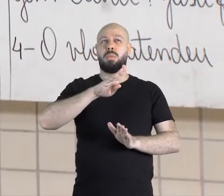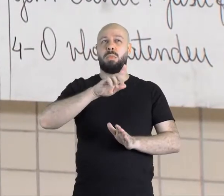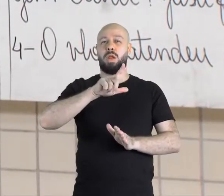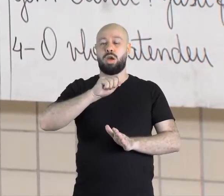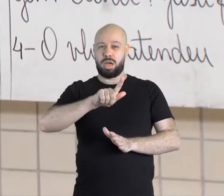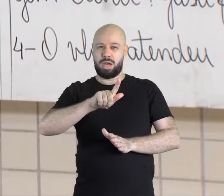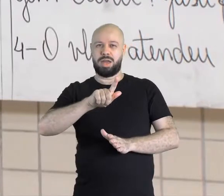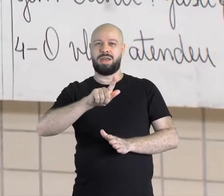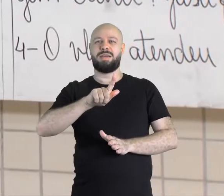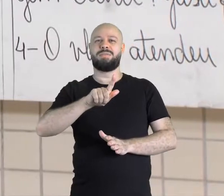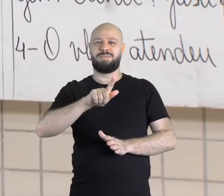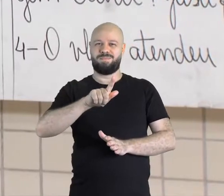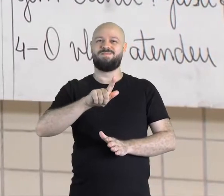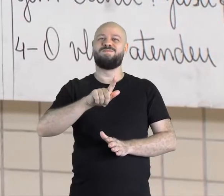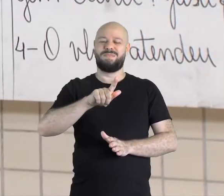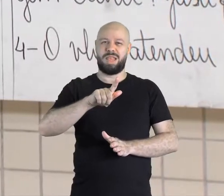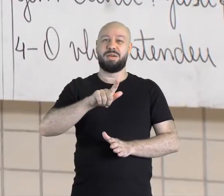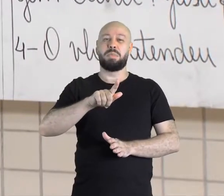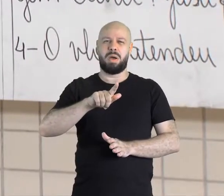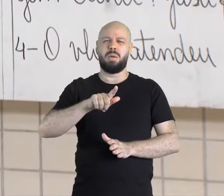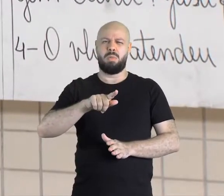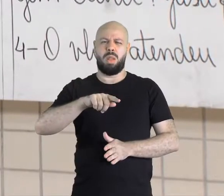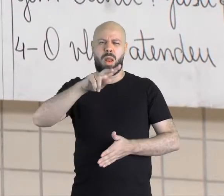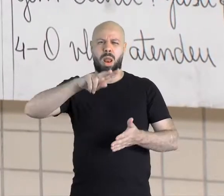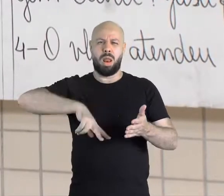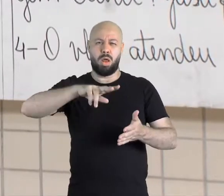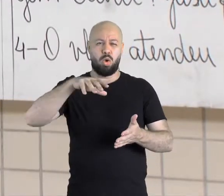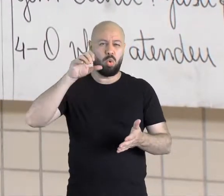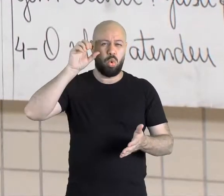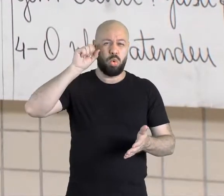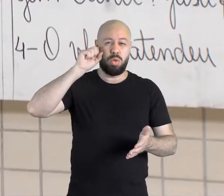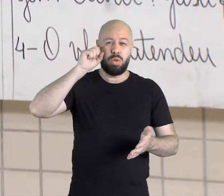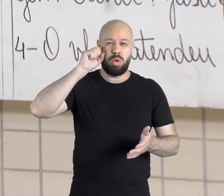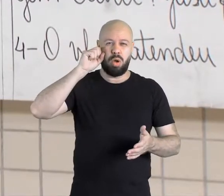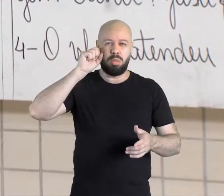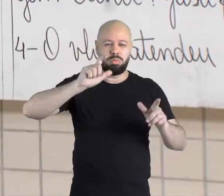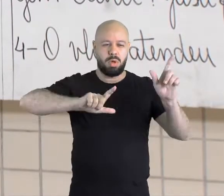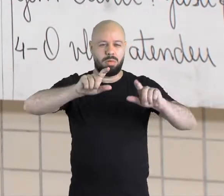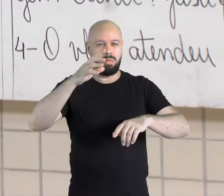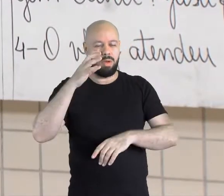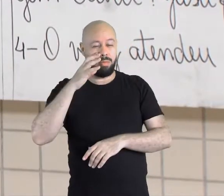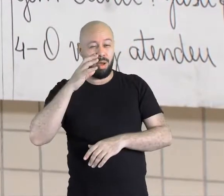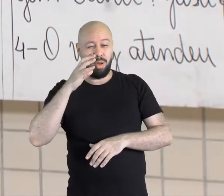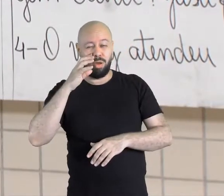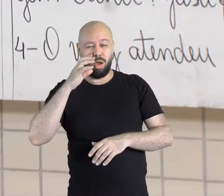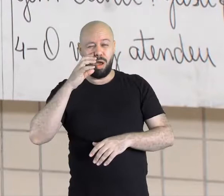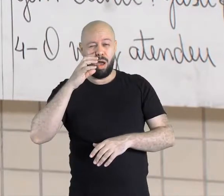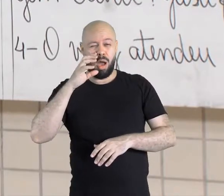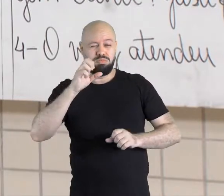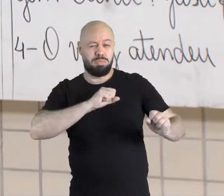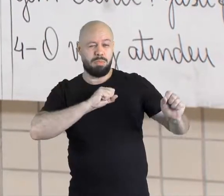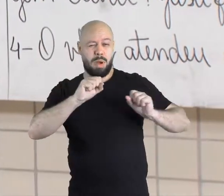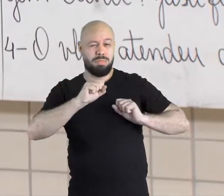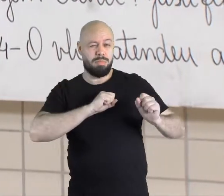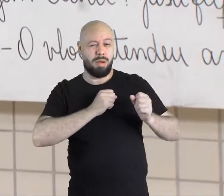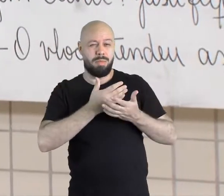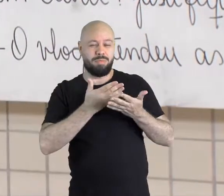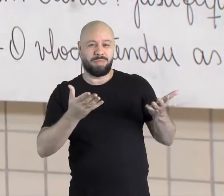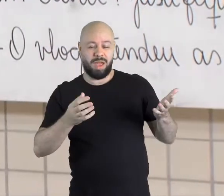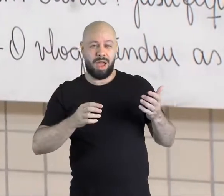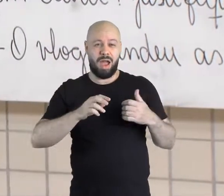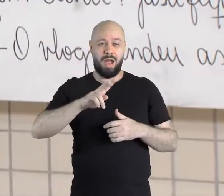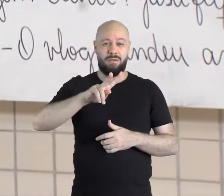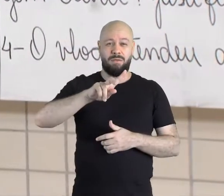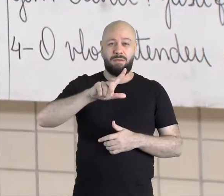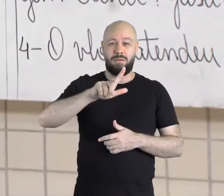agradou demais os leitores, os ouvintes, os telespectadores. As pessoas gostam de assistir vlogs,